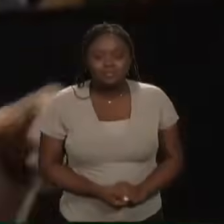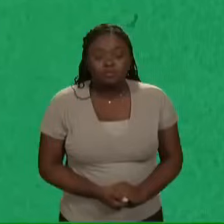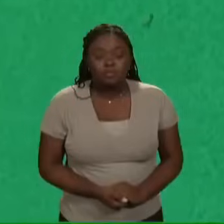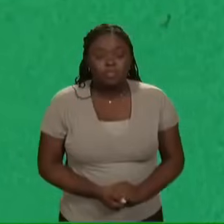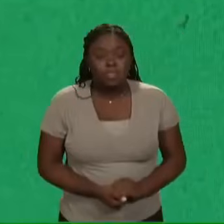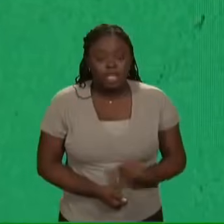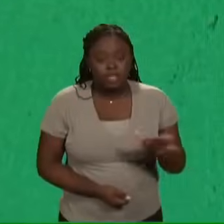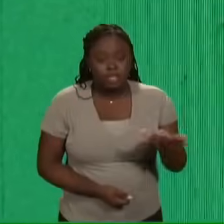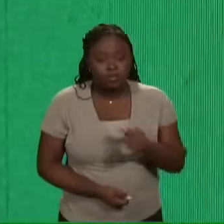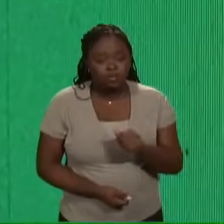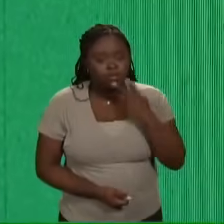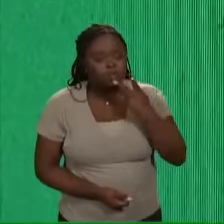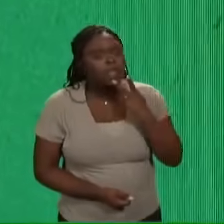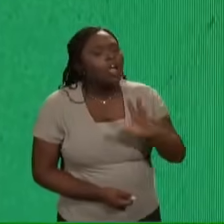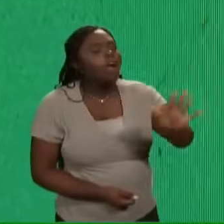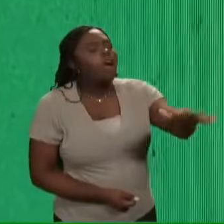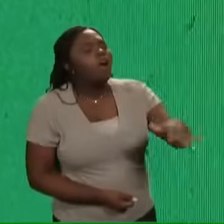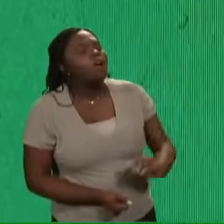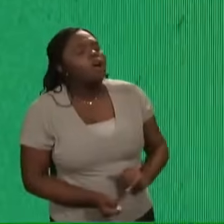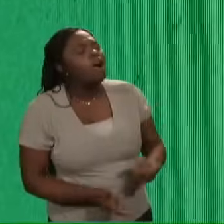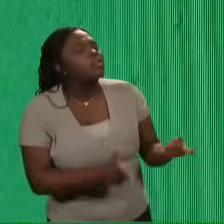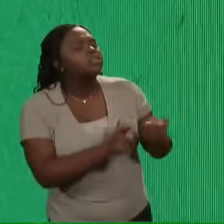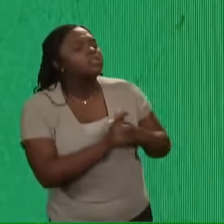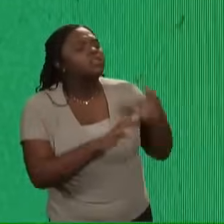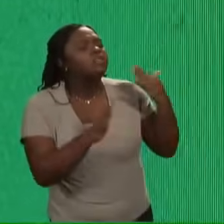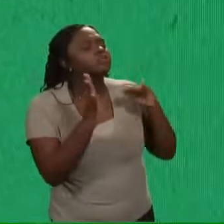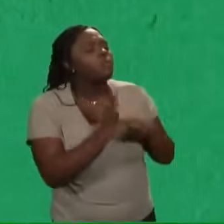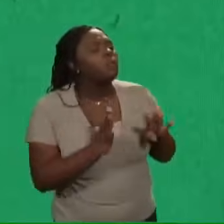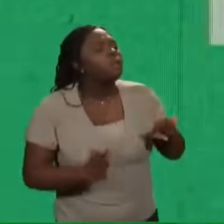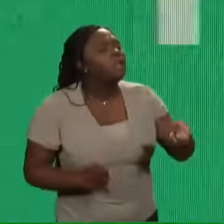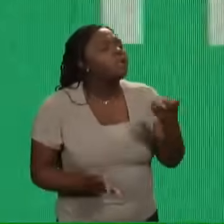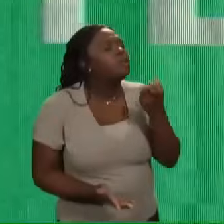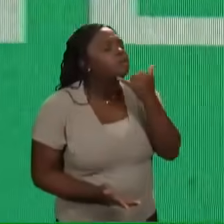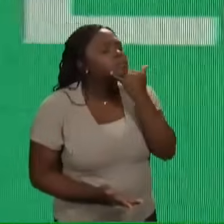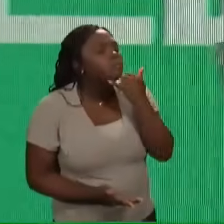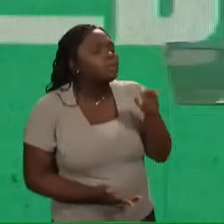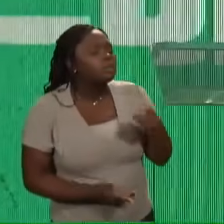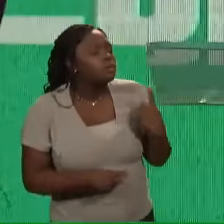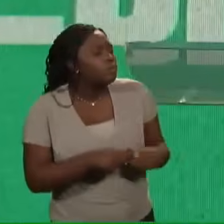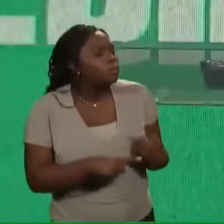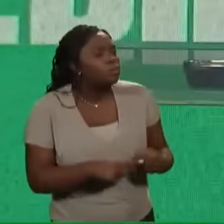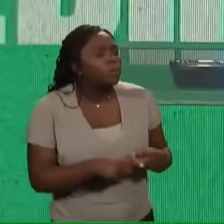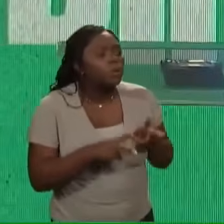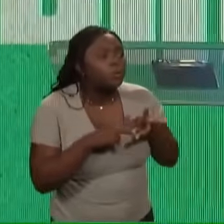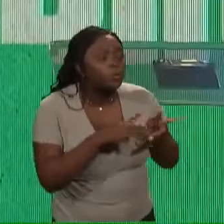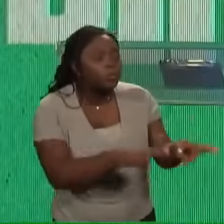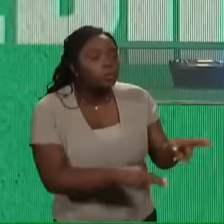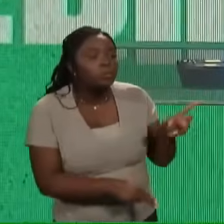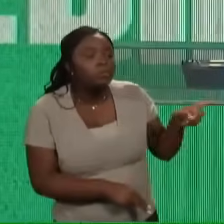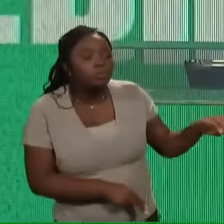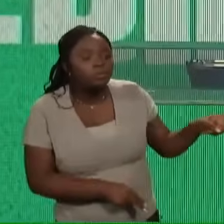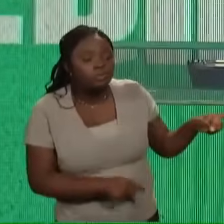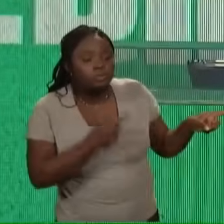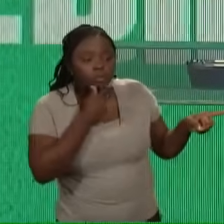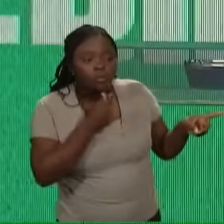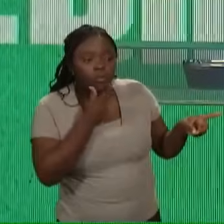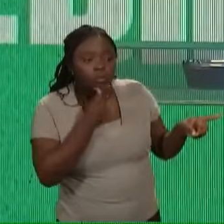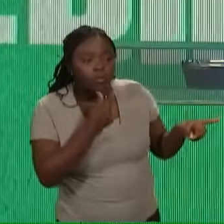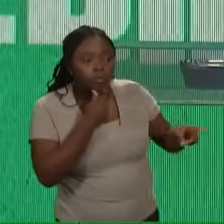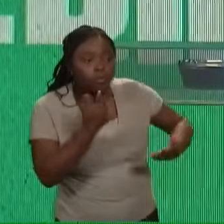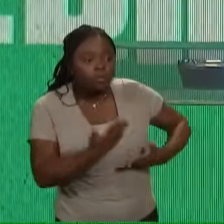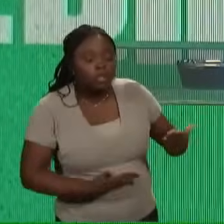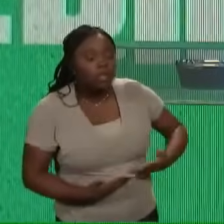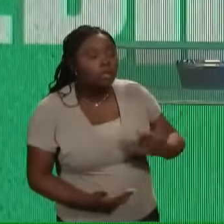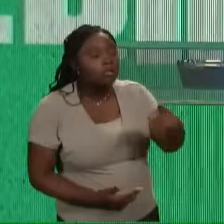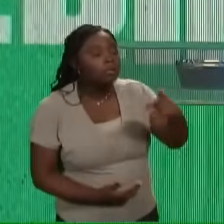Chamou ele e falou assim: eu não te perdoei aquela dívida toda? Por que você não fez a mesma coisa com o seu